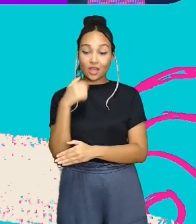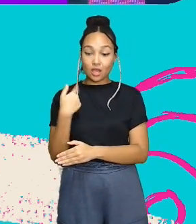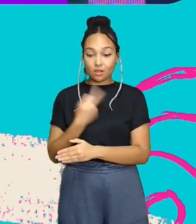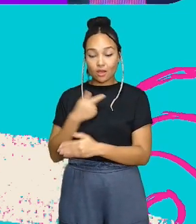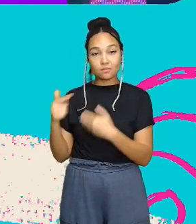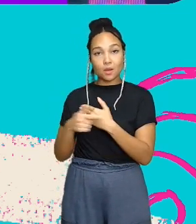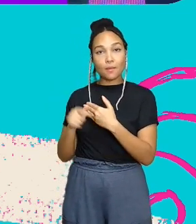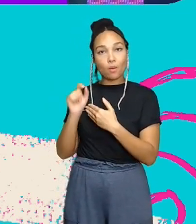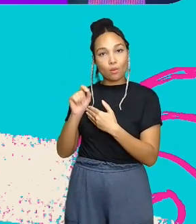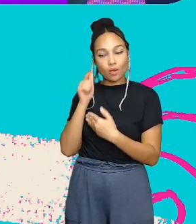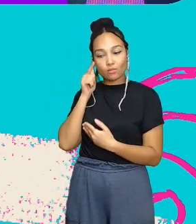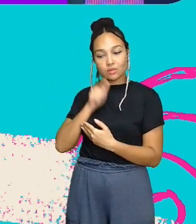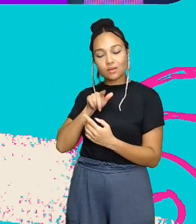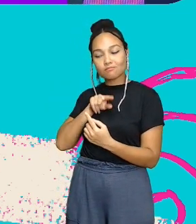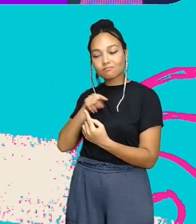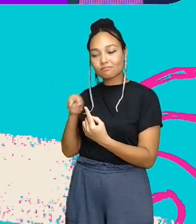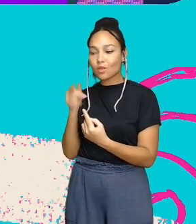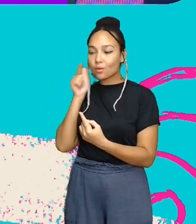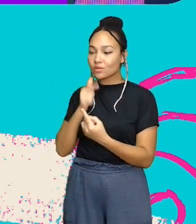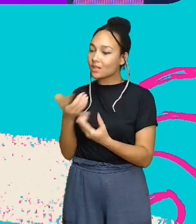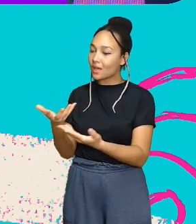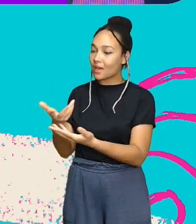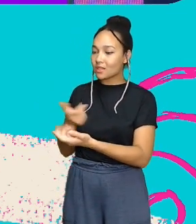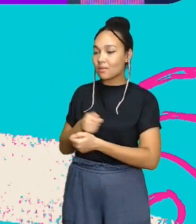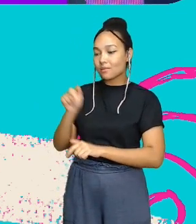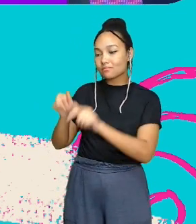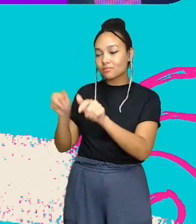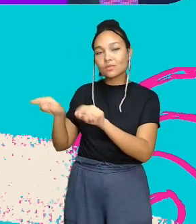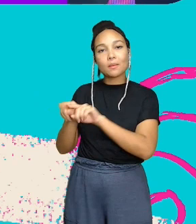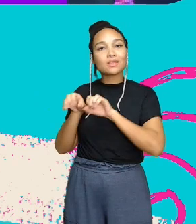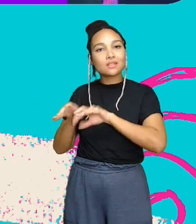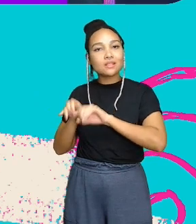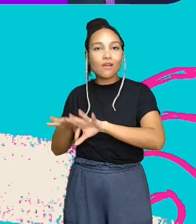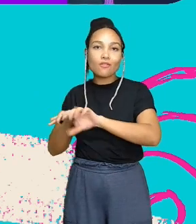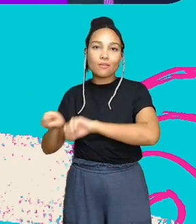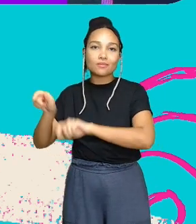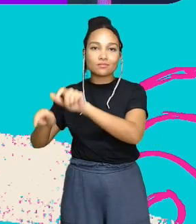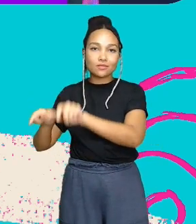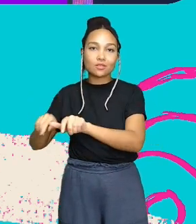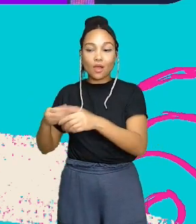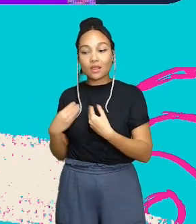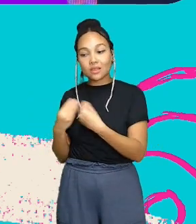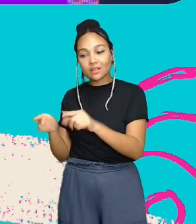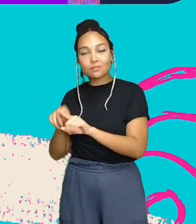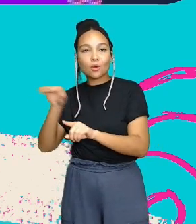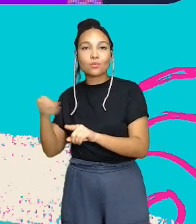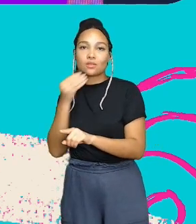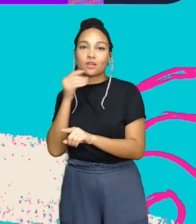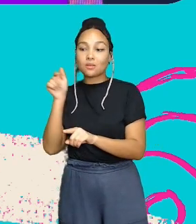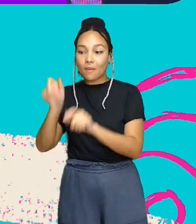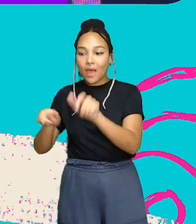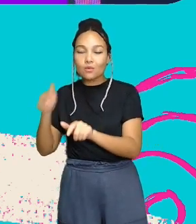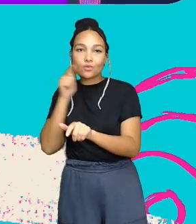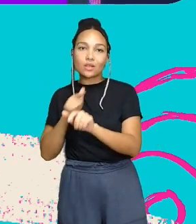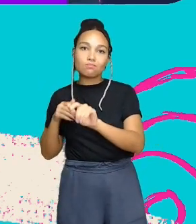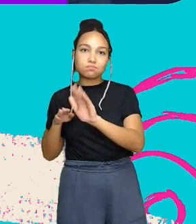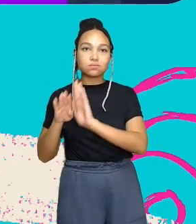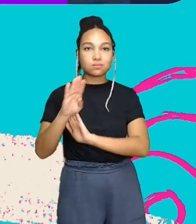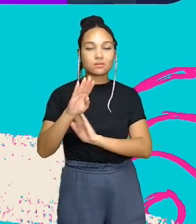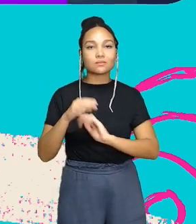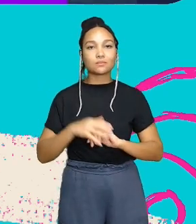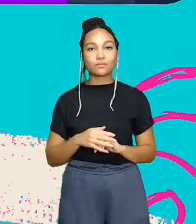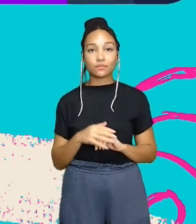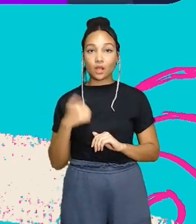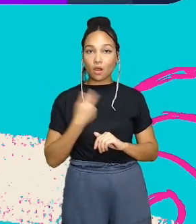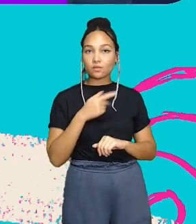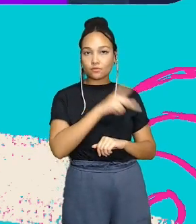olhar para receber esses jovens e formar esses jovens, dar oportunidade para que eles possam voar. Enquanto professora de empreendedorismo,